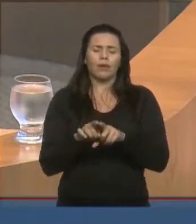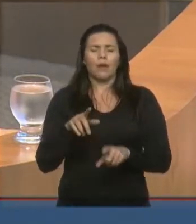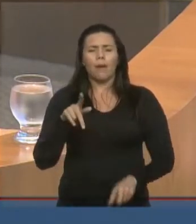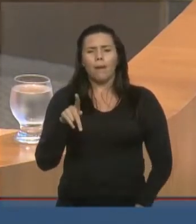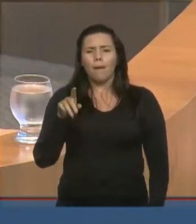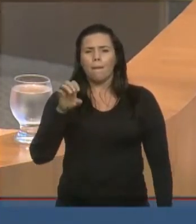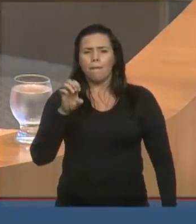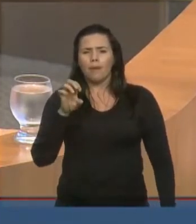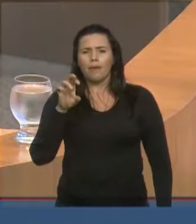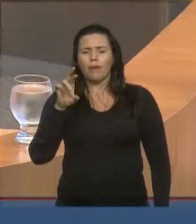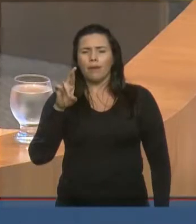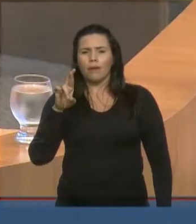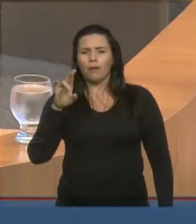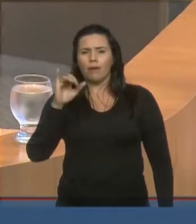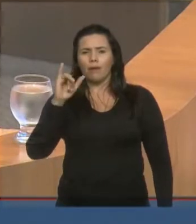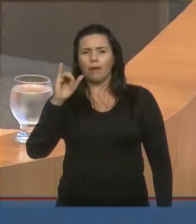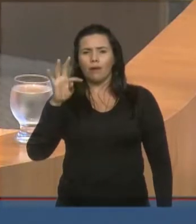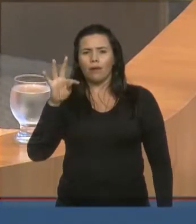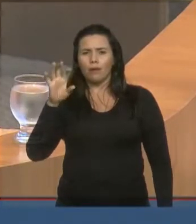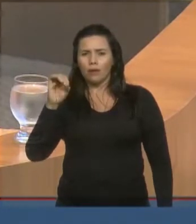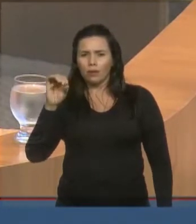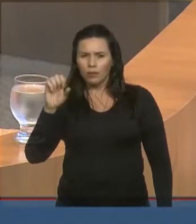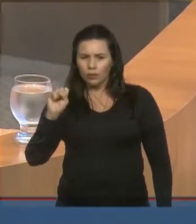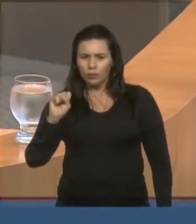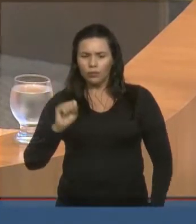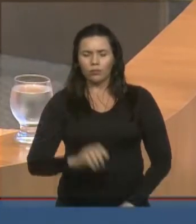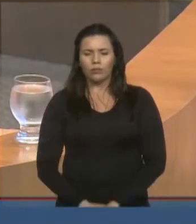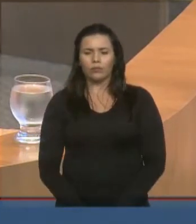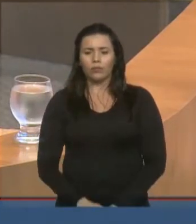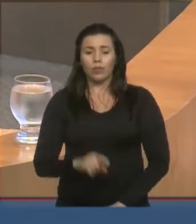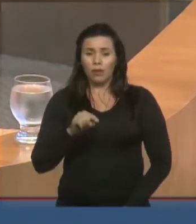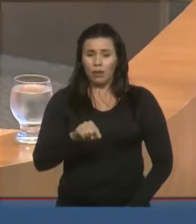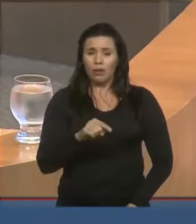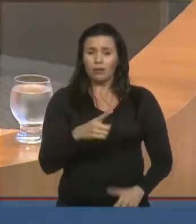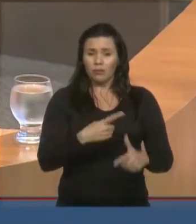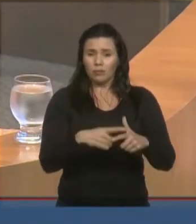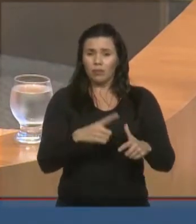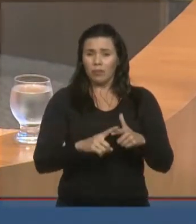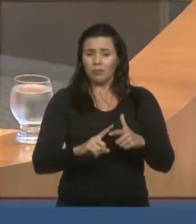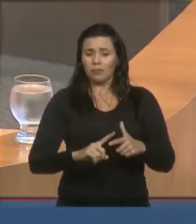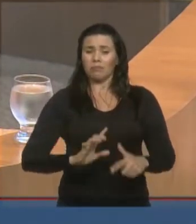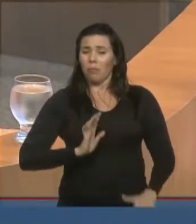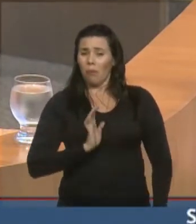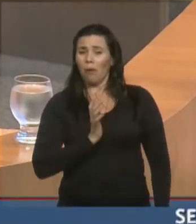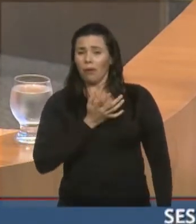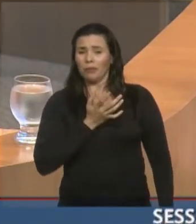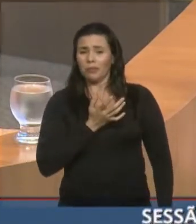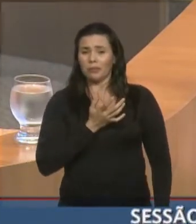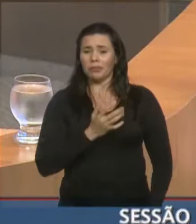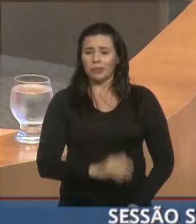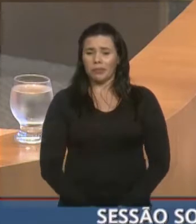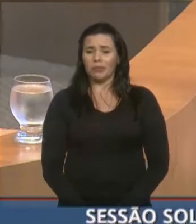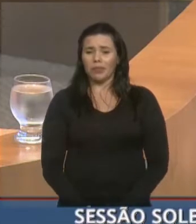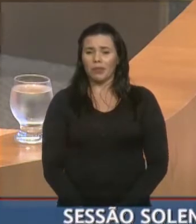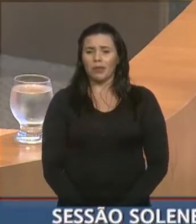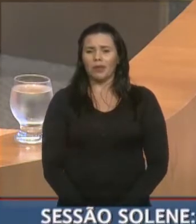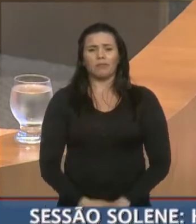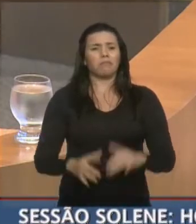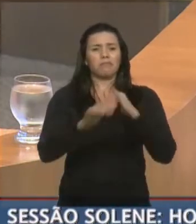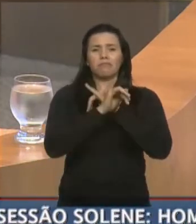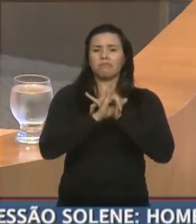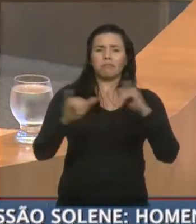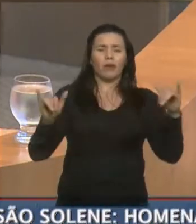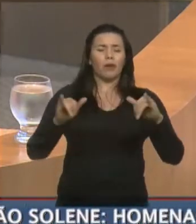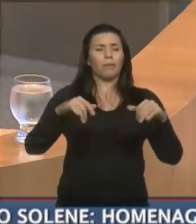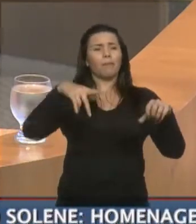esclarecimento. Aquele caso apresentou desdobramentos internacionais que resultaram na celebração de acordo